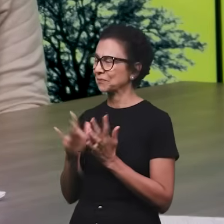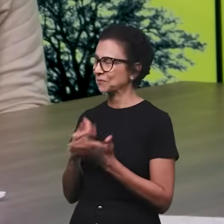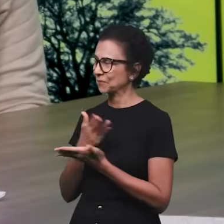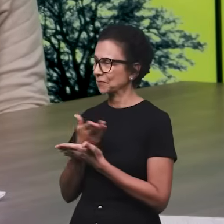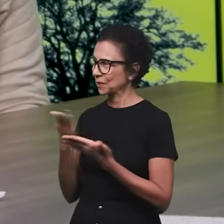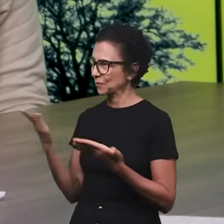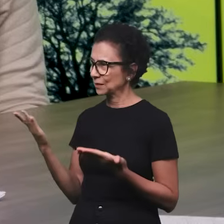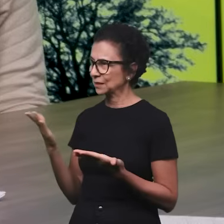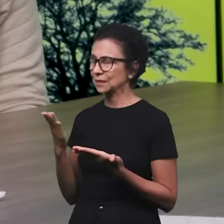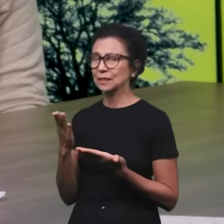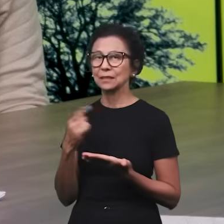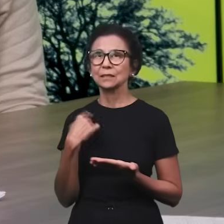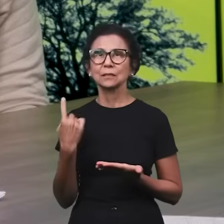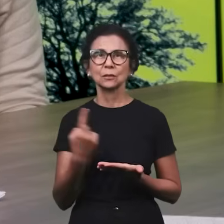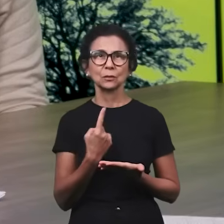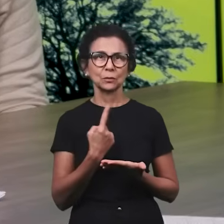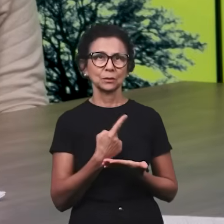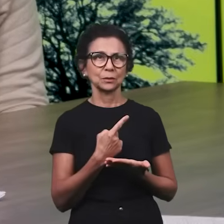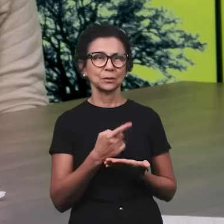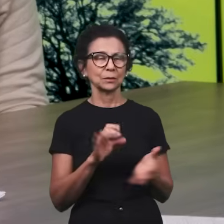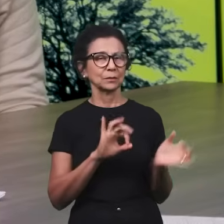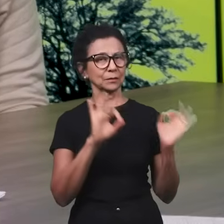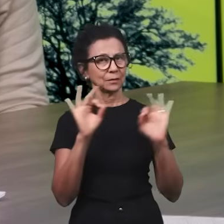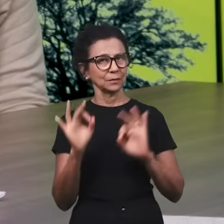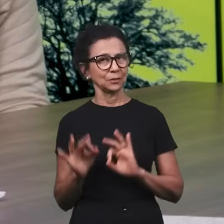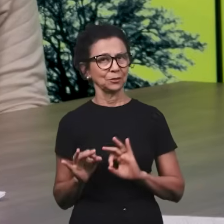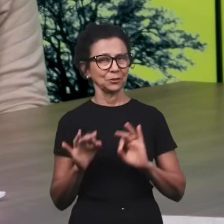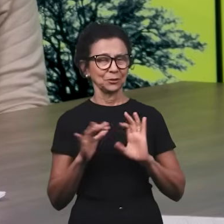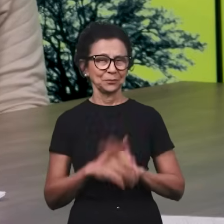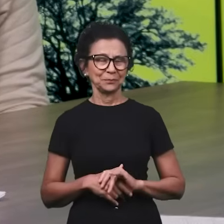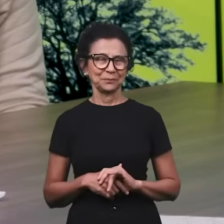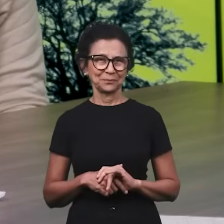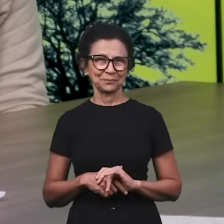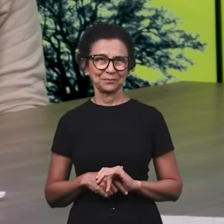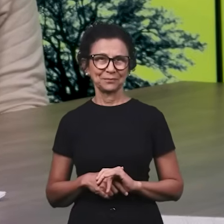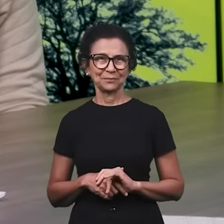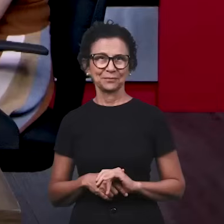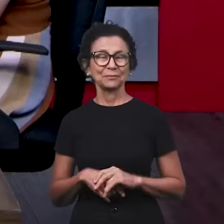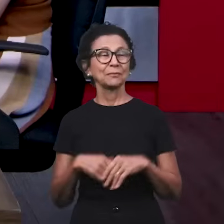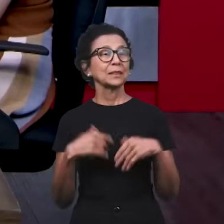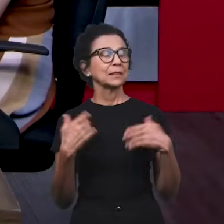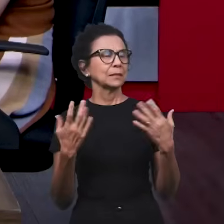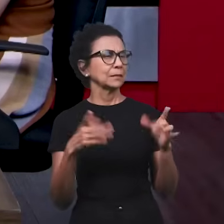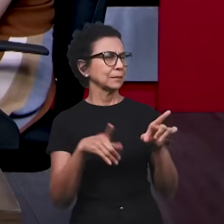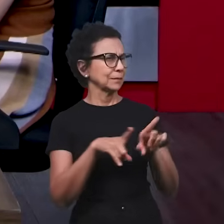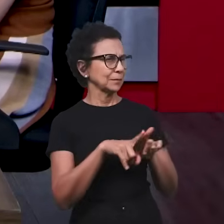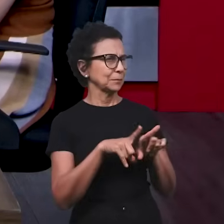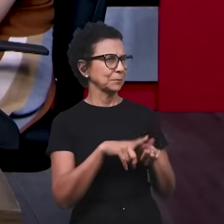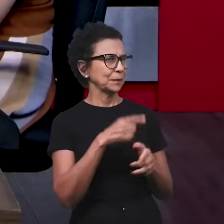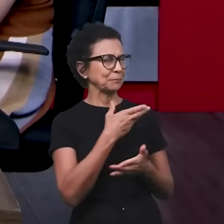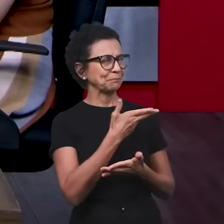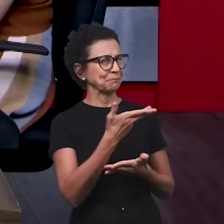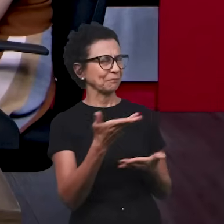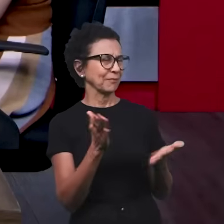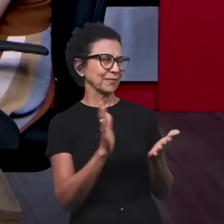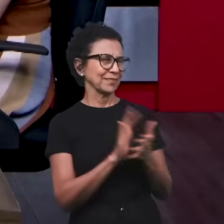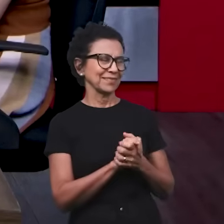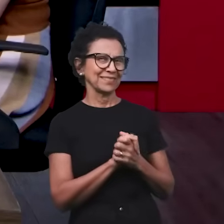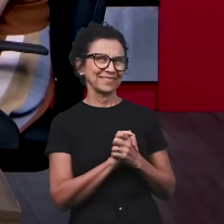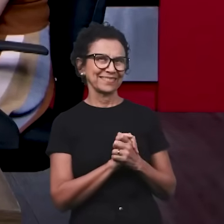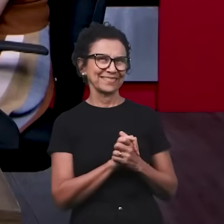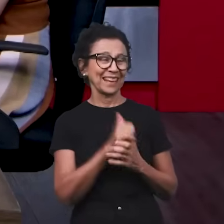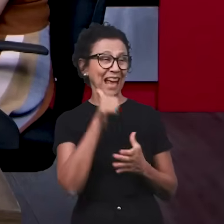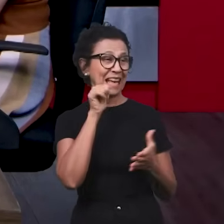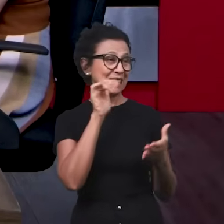Sim. E a paz do Senhor aos irmãos que estão nos ouvindo nessa audiência desse programa. E também a nossa querida Kênia